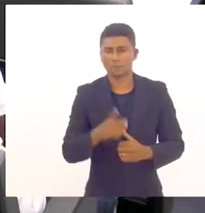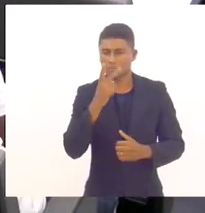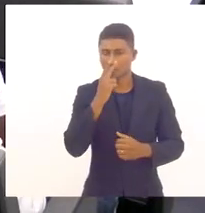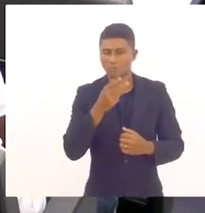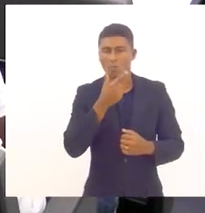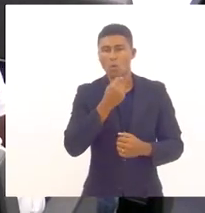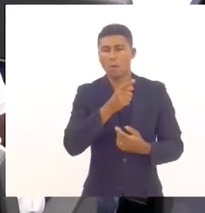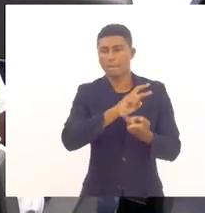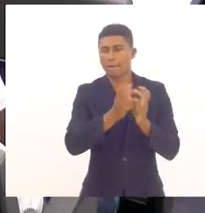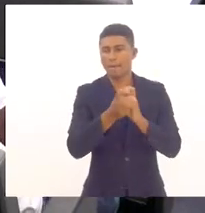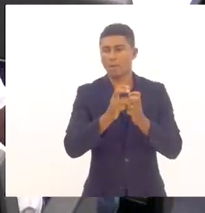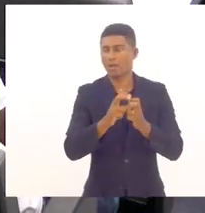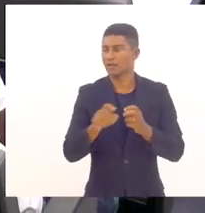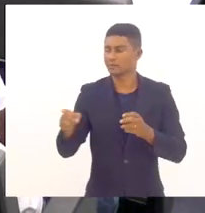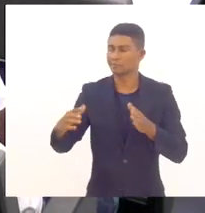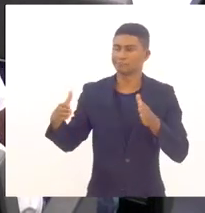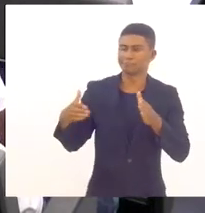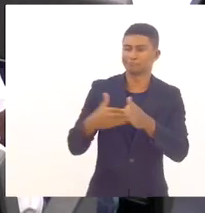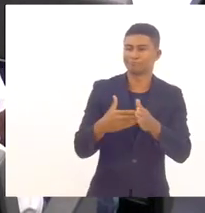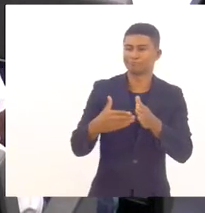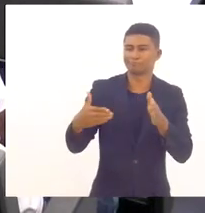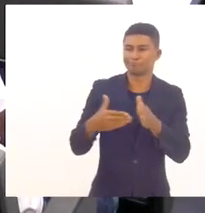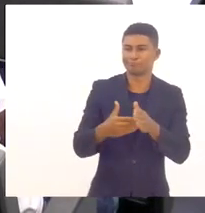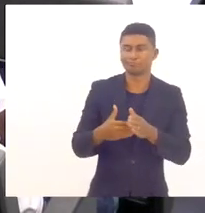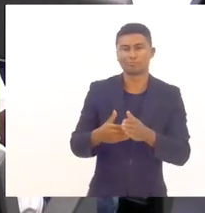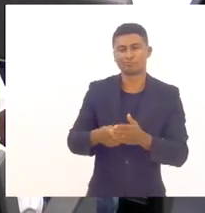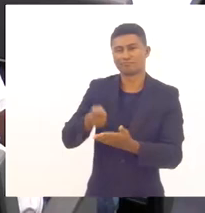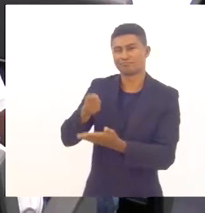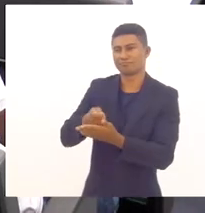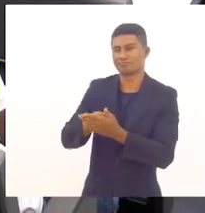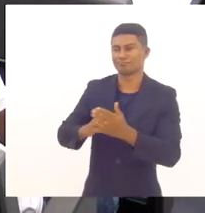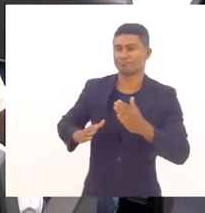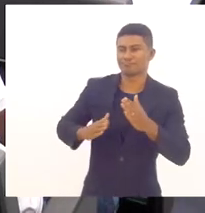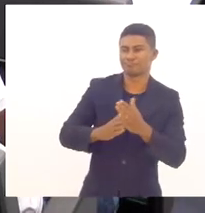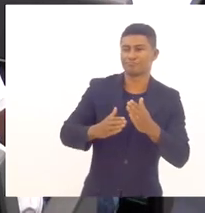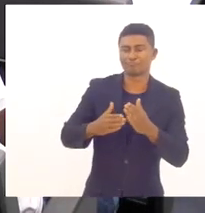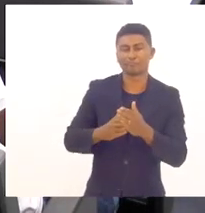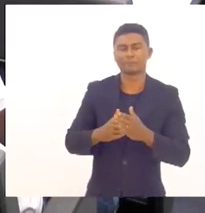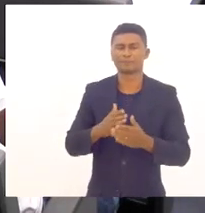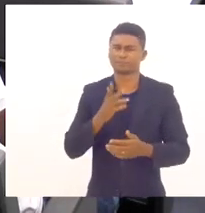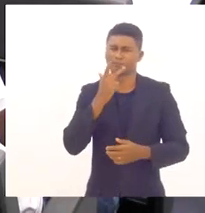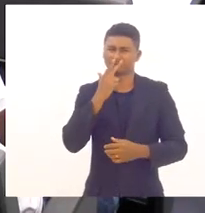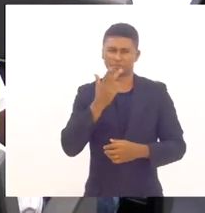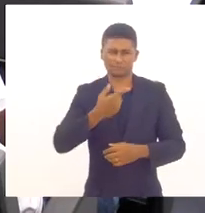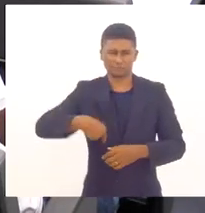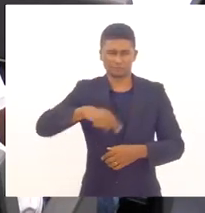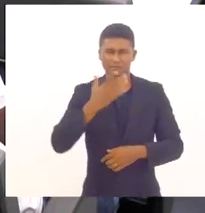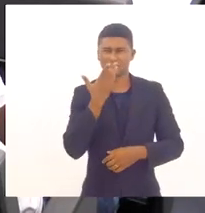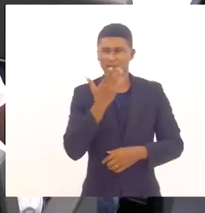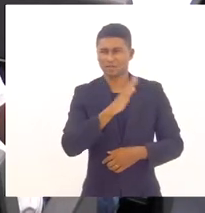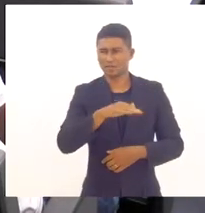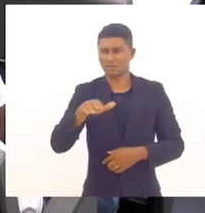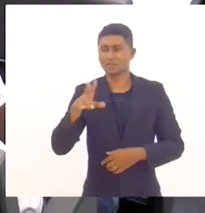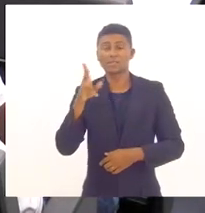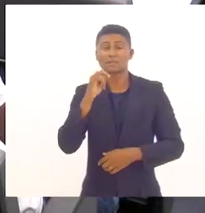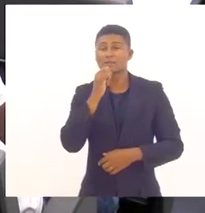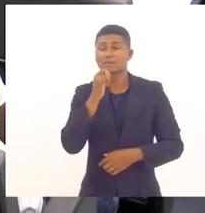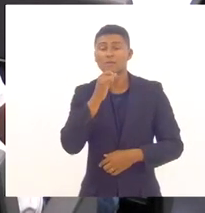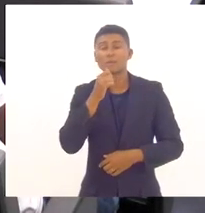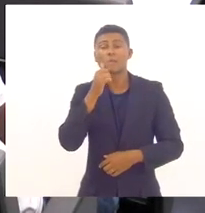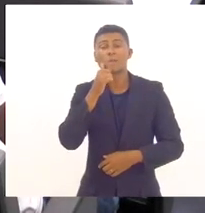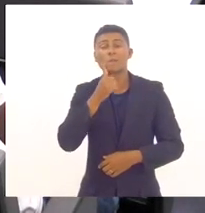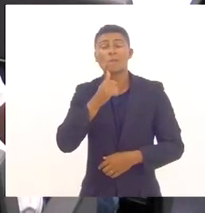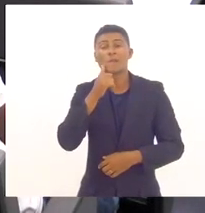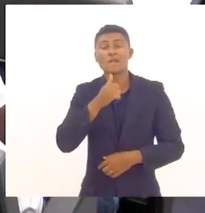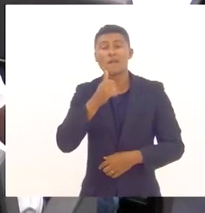o avanço da mulher na capoeira, jogar com a gente como se a gente fosse criança, se a mulher encosta no homem, o homem parece